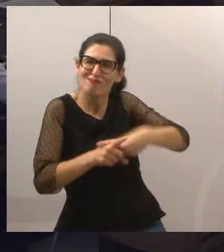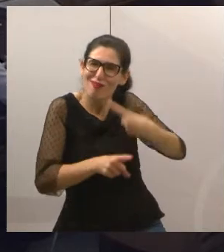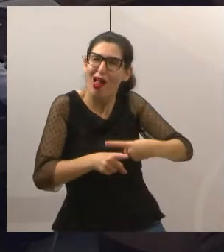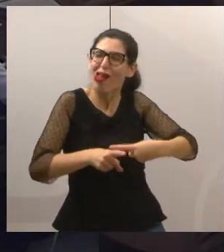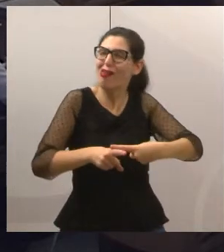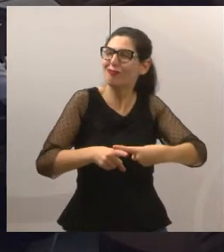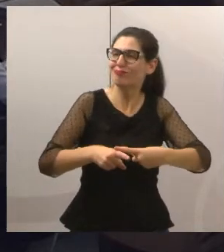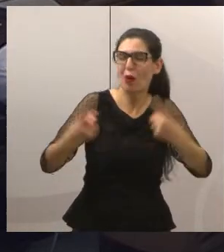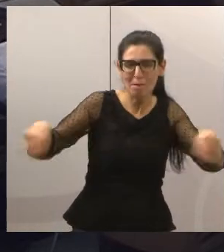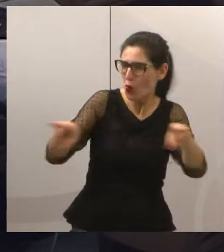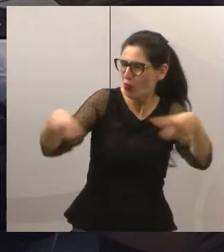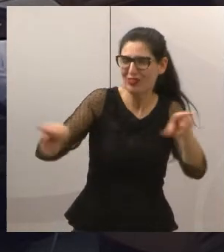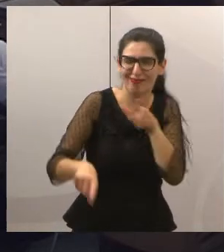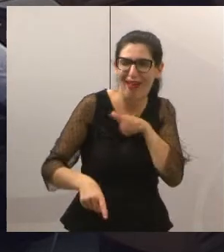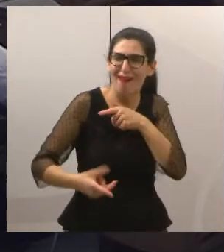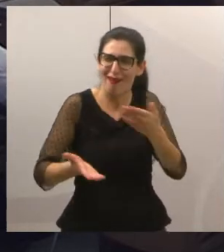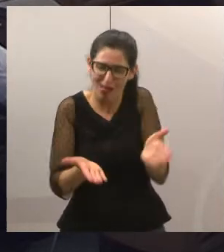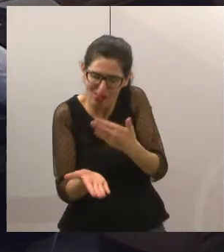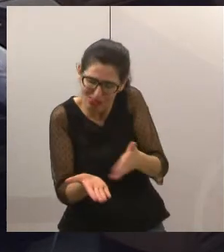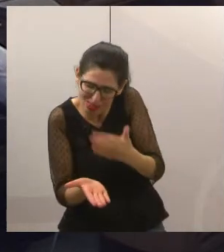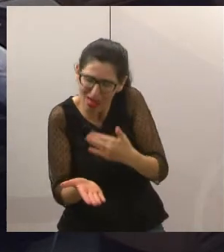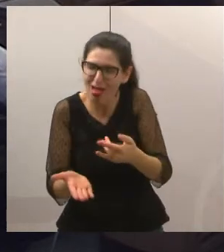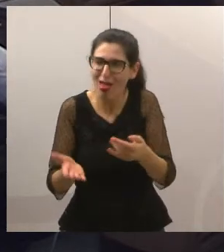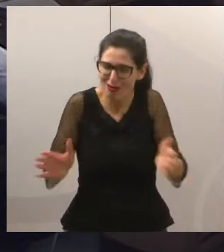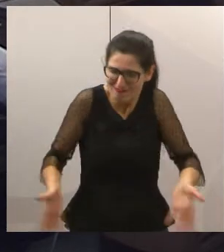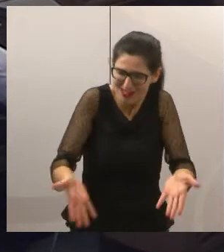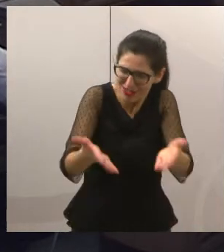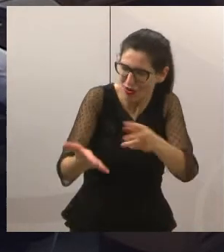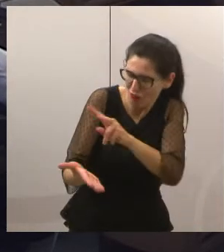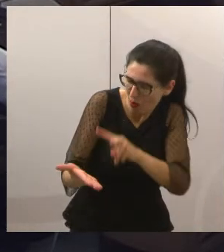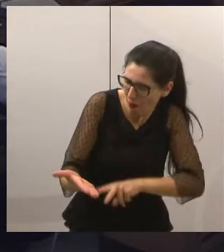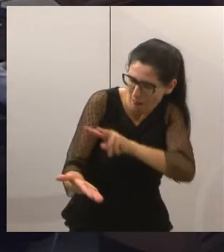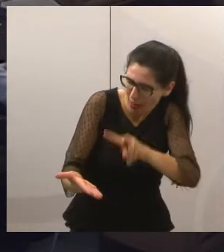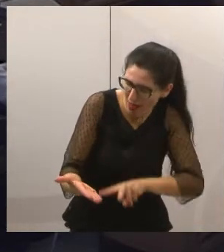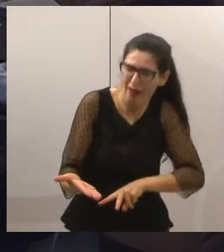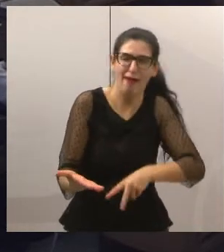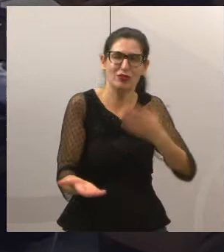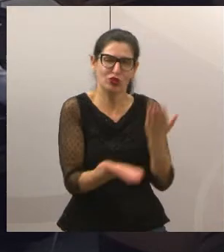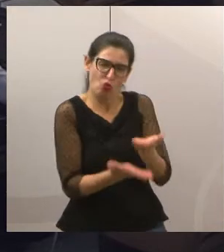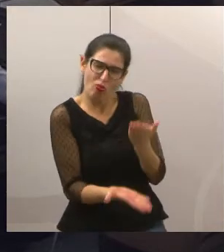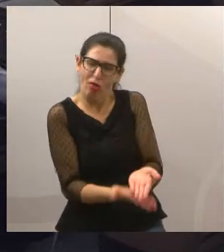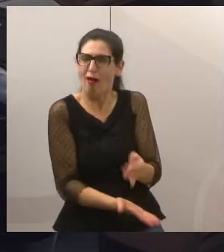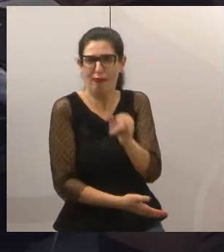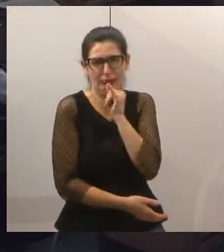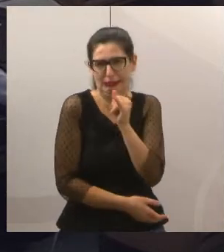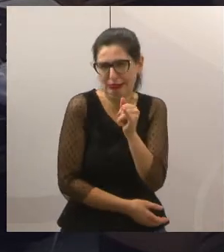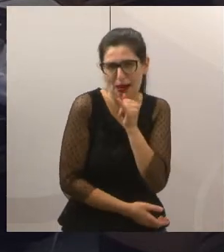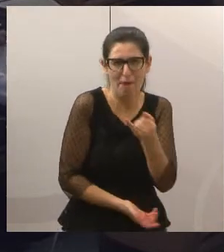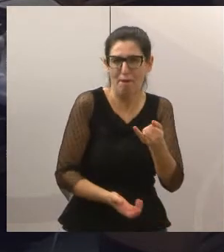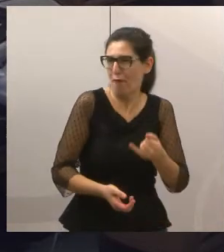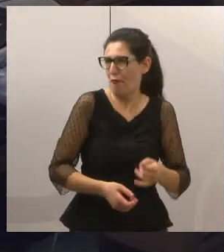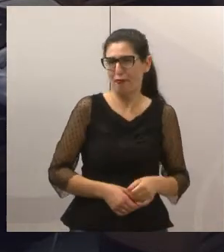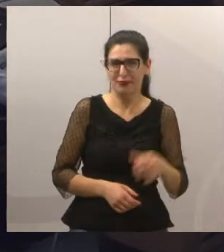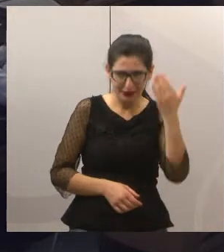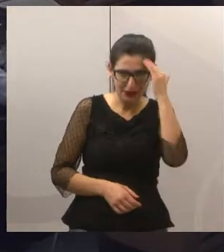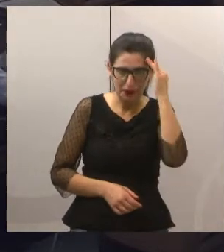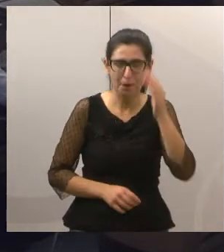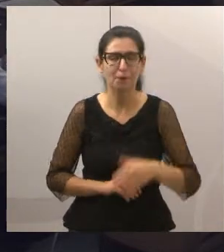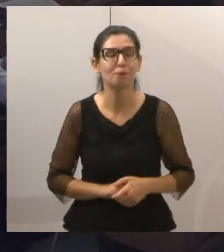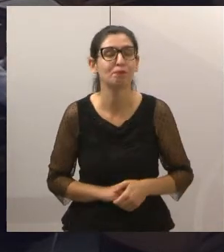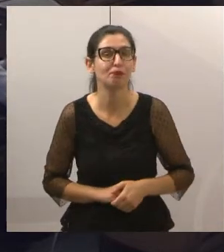orçamento. Foi previsto um aumento nesse incentivo, visto que